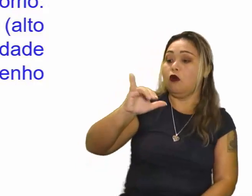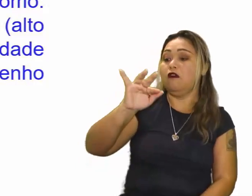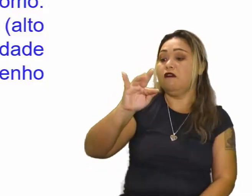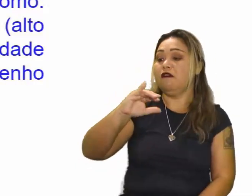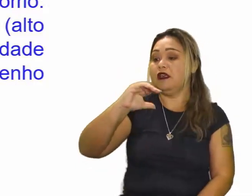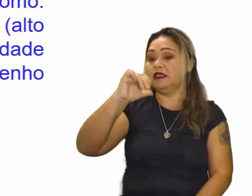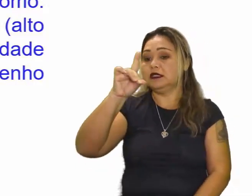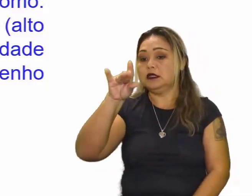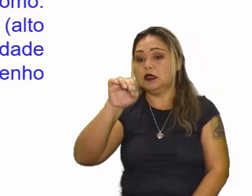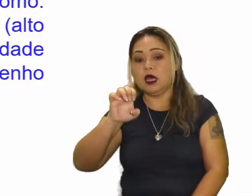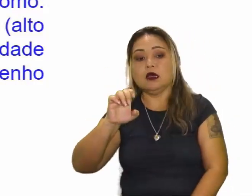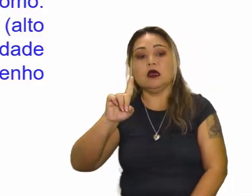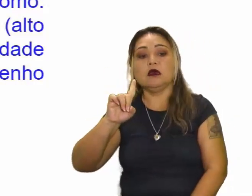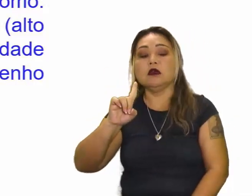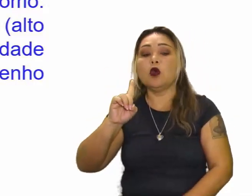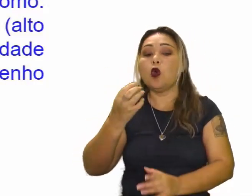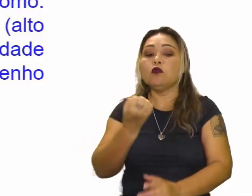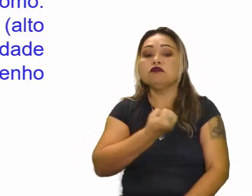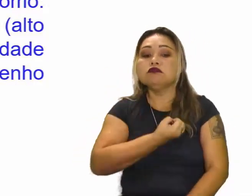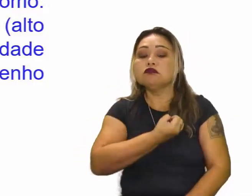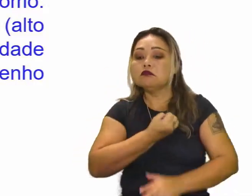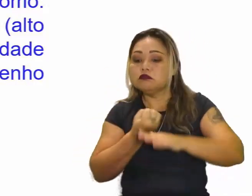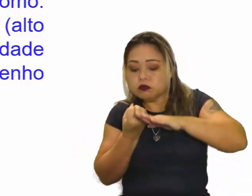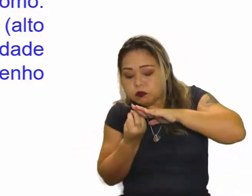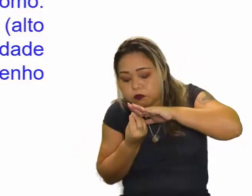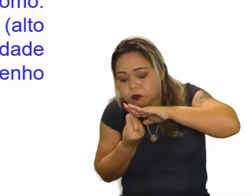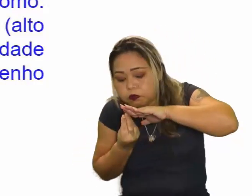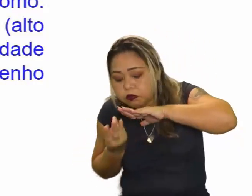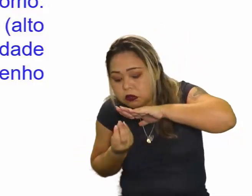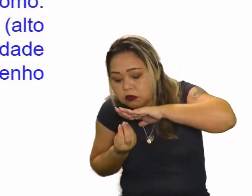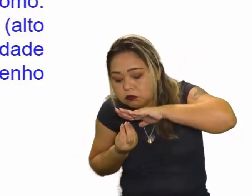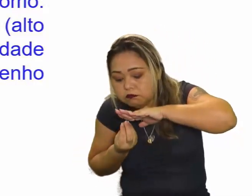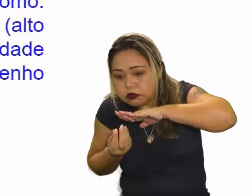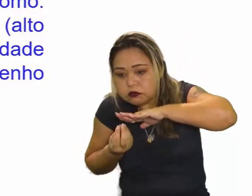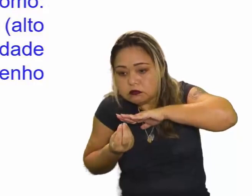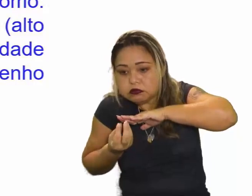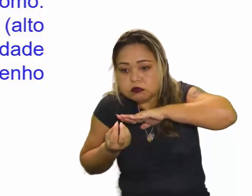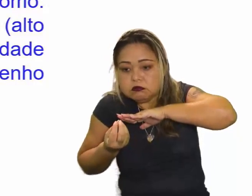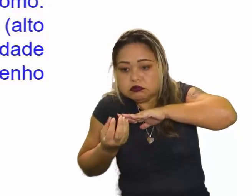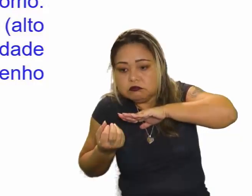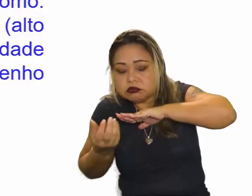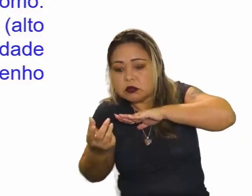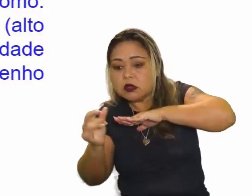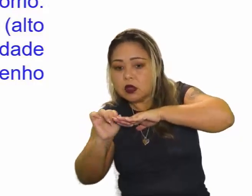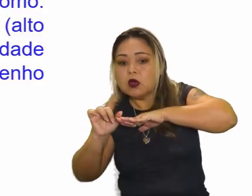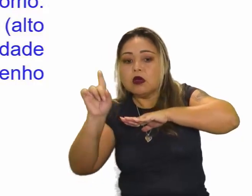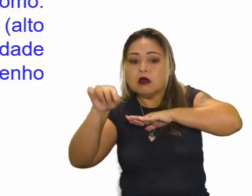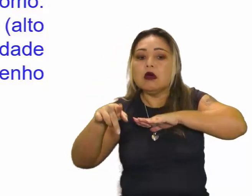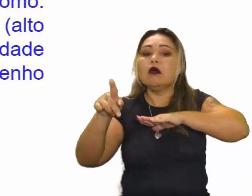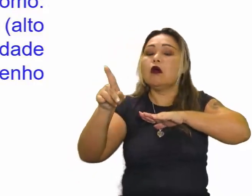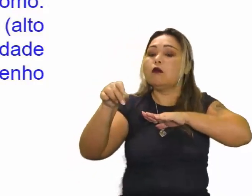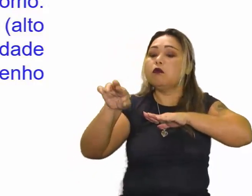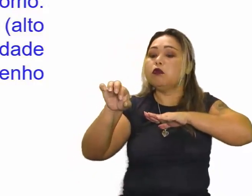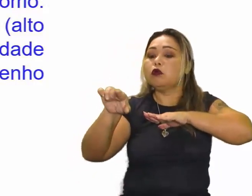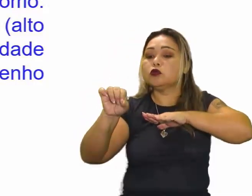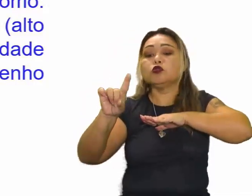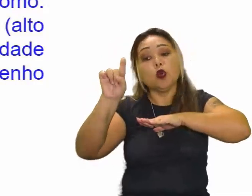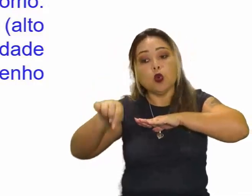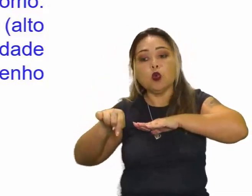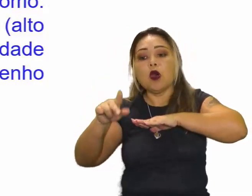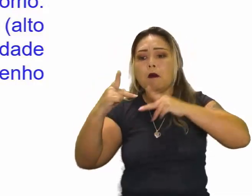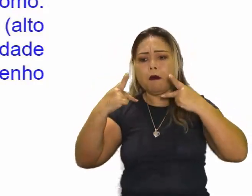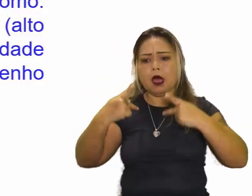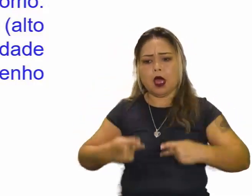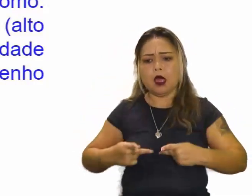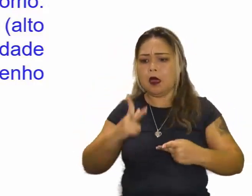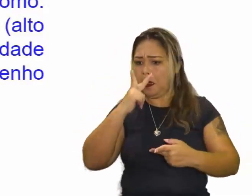Prolificidade, quer dizer, um excelente número de ovos, quer dizer, a postura. Ei, professor, fala-se de postura? Fala postura. Parece